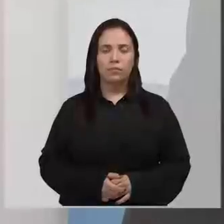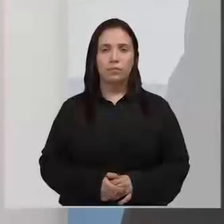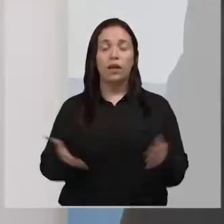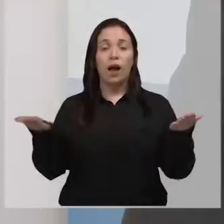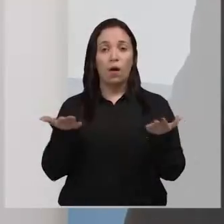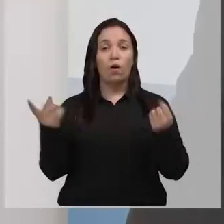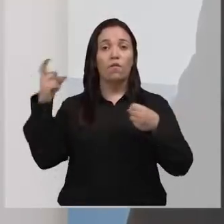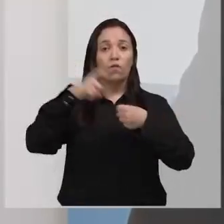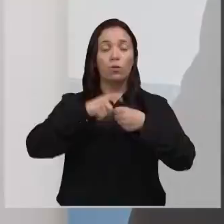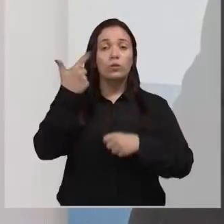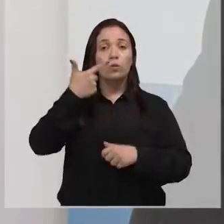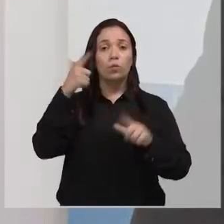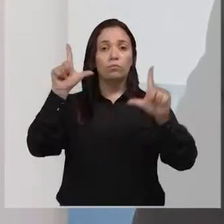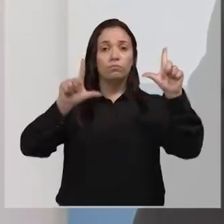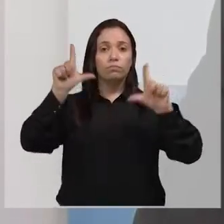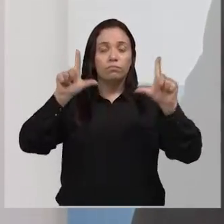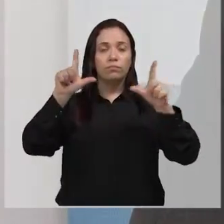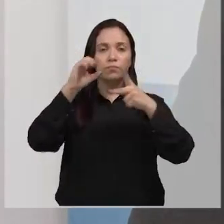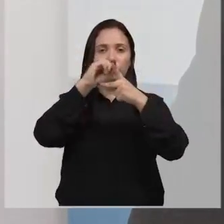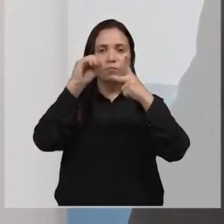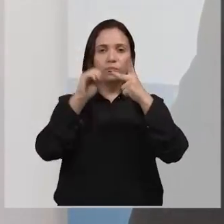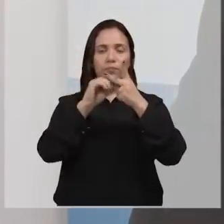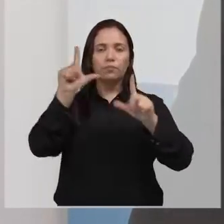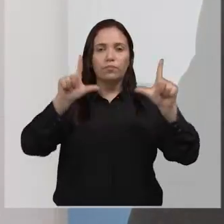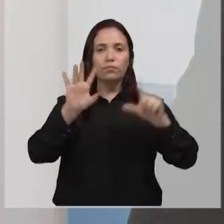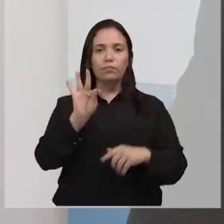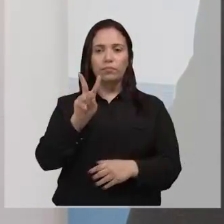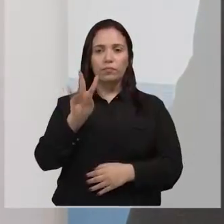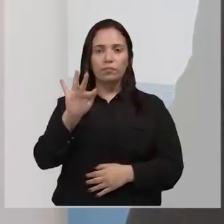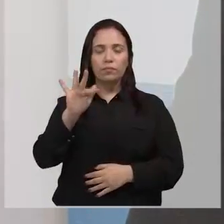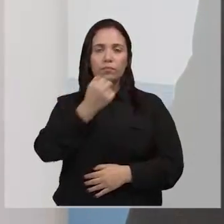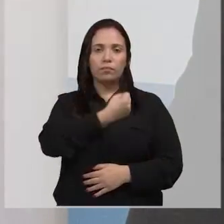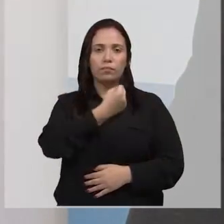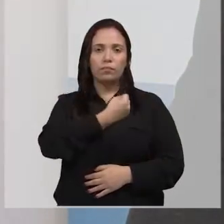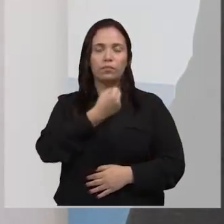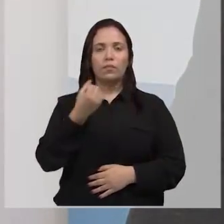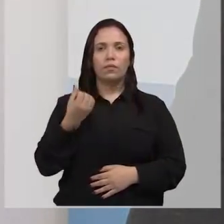Estamos de volta com o segundo bloco do nosso programa Pela Ordem, na sua TV Fortaleza, canal